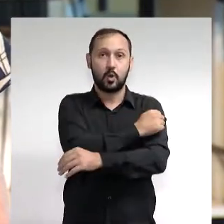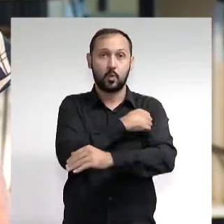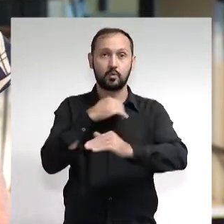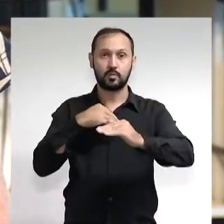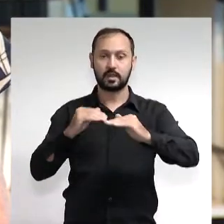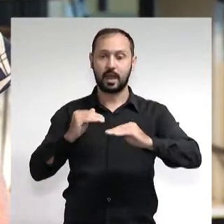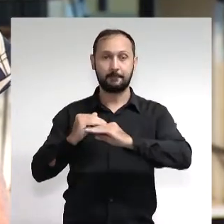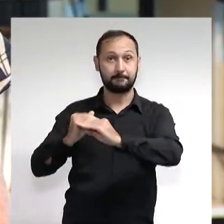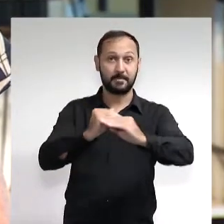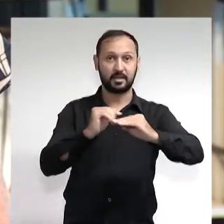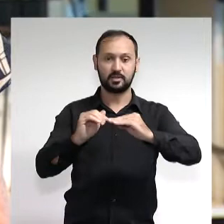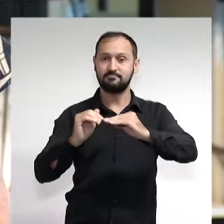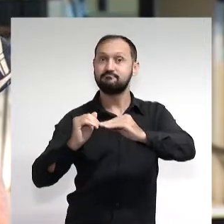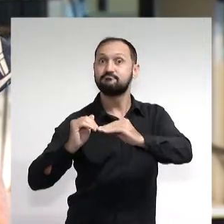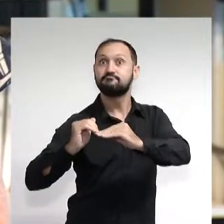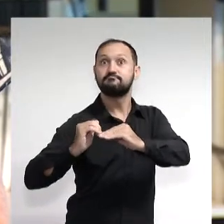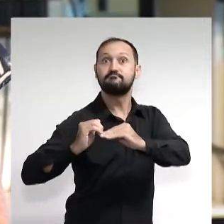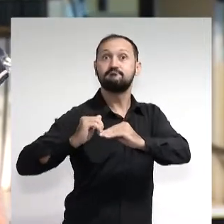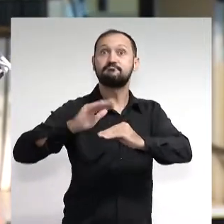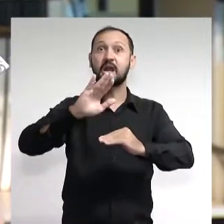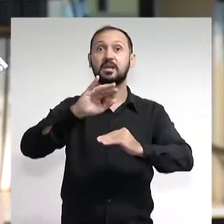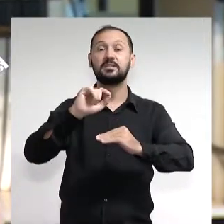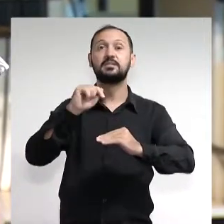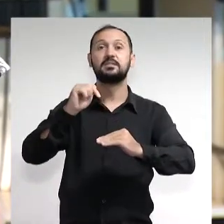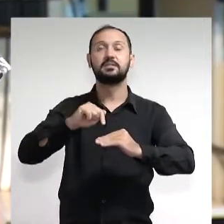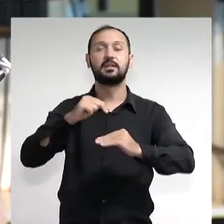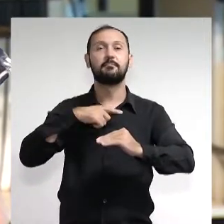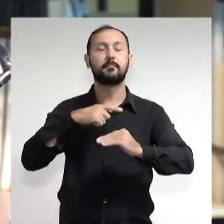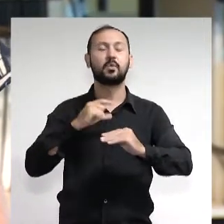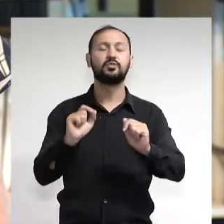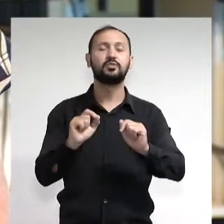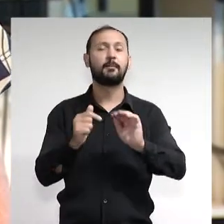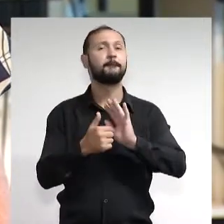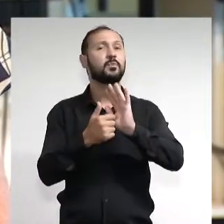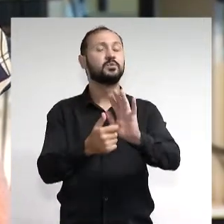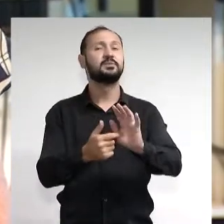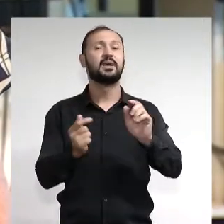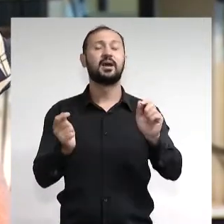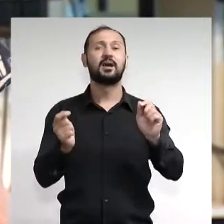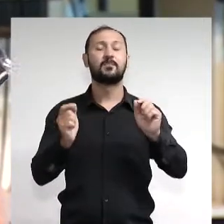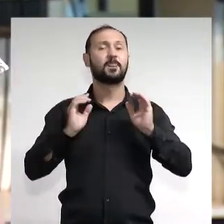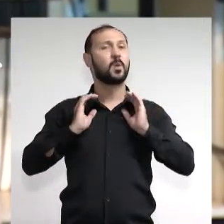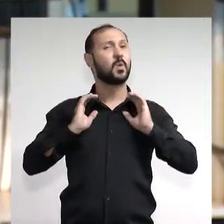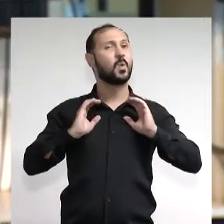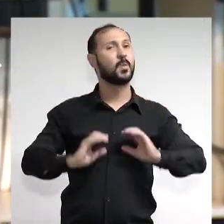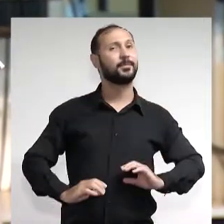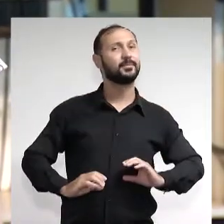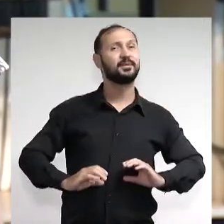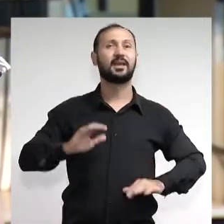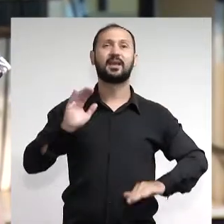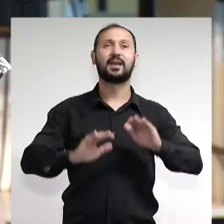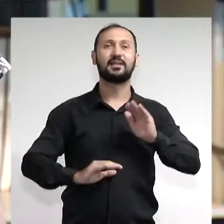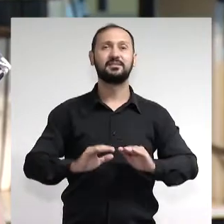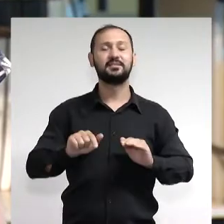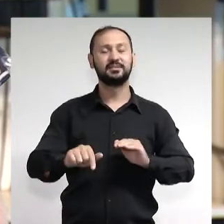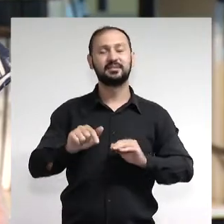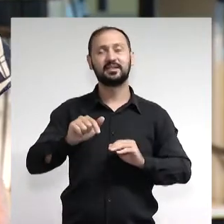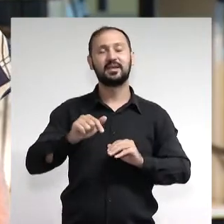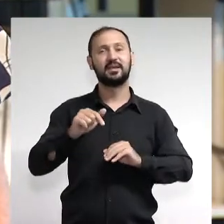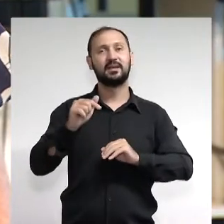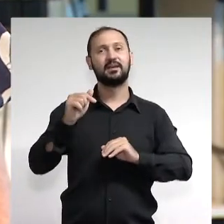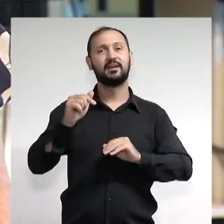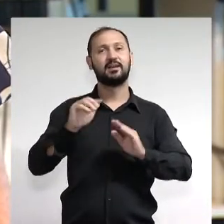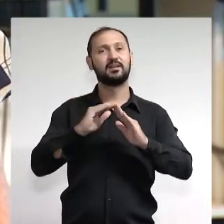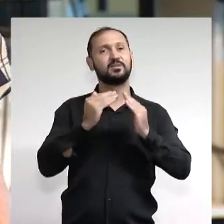pode desenvolver uma série de comportamentos que muitas vezes são entendidos